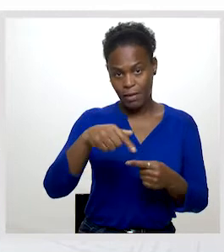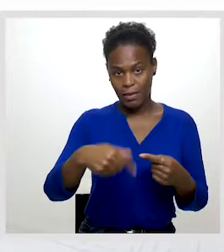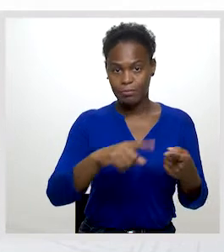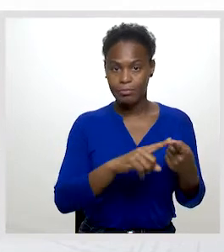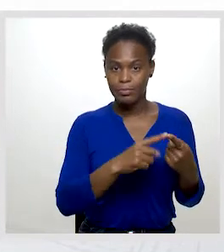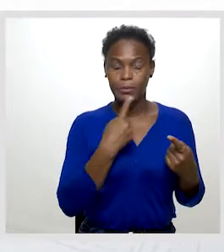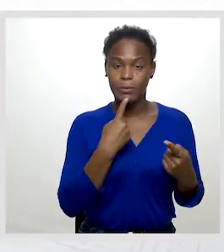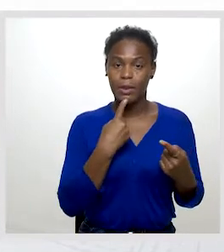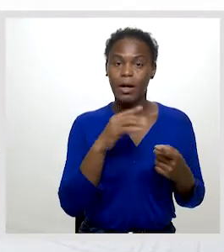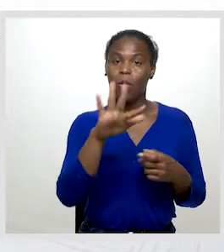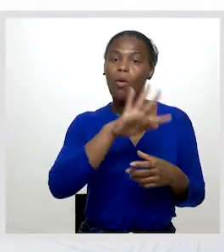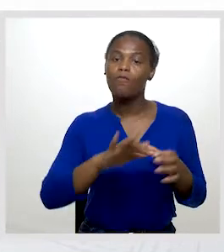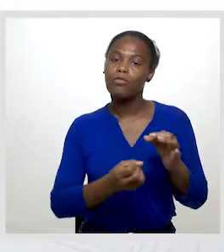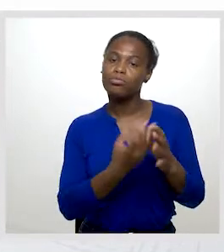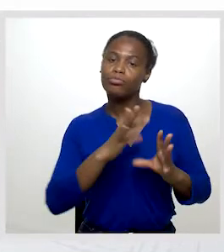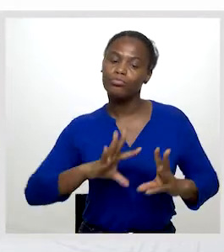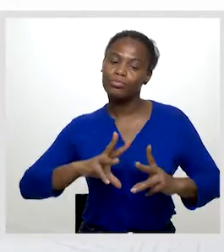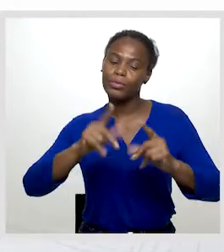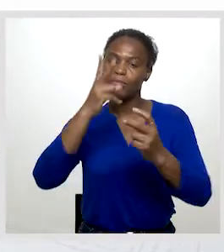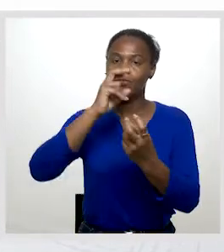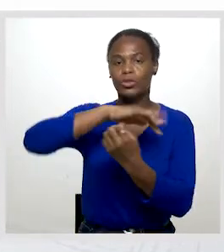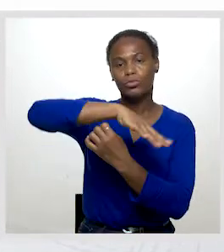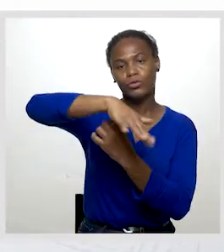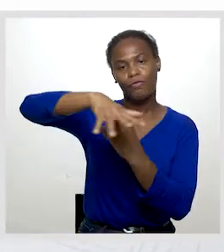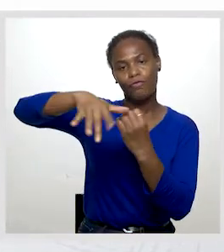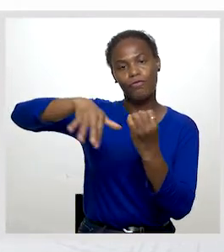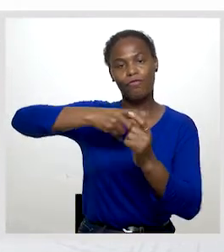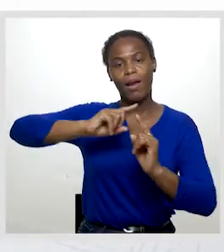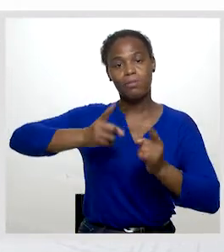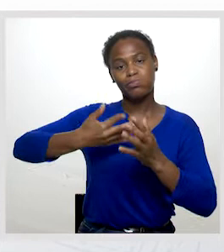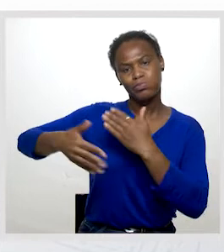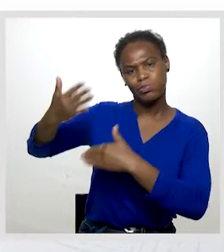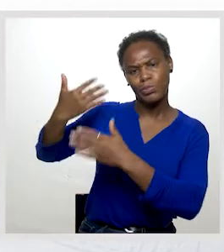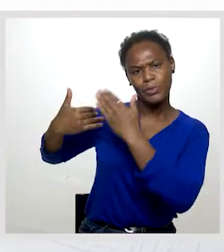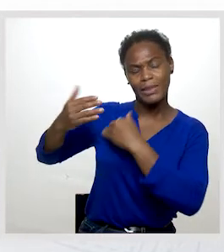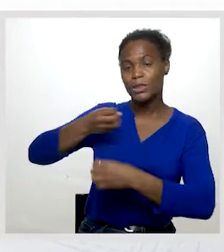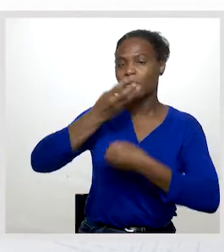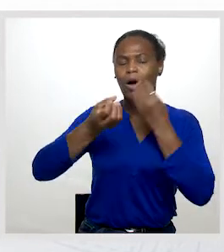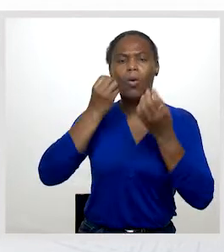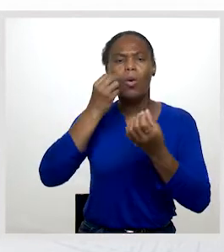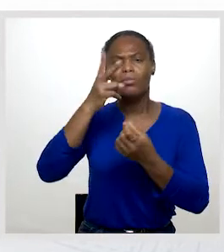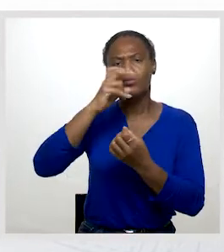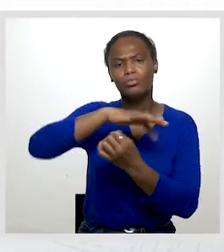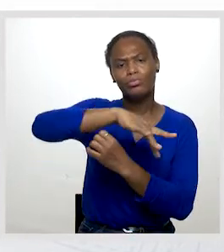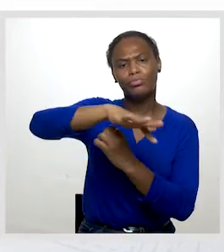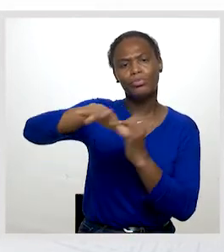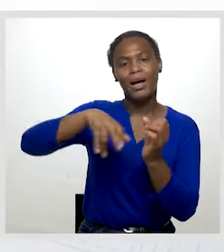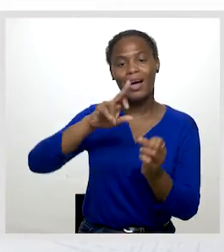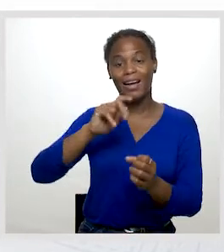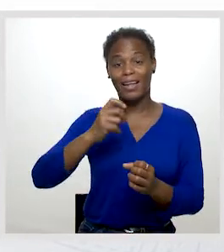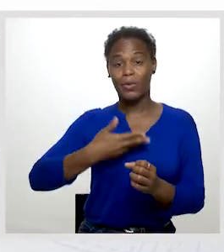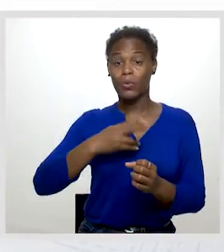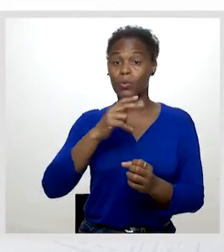objetivos temos compreender a formação e evolução da atmosfera primitiva, explicar a formação da atmosfera primitiva